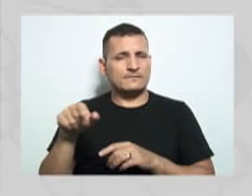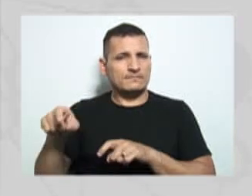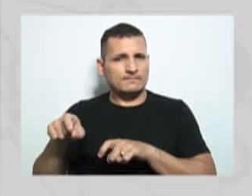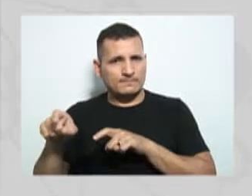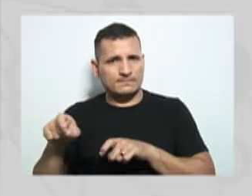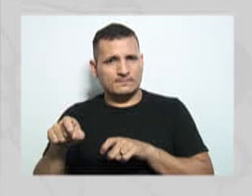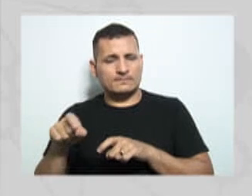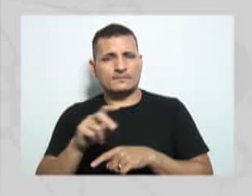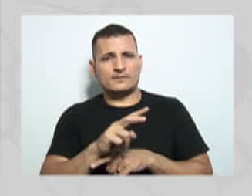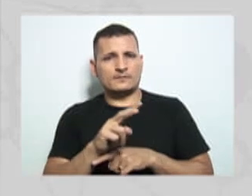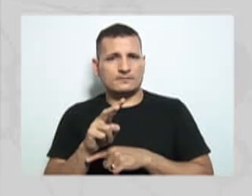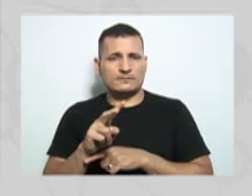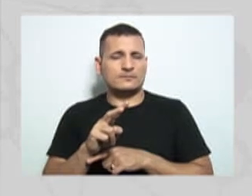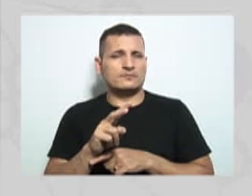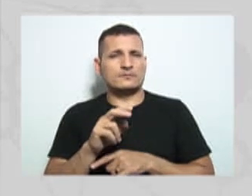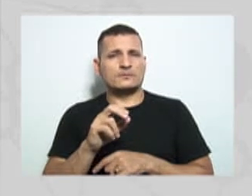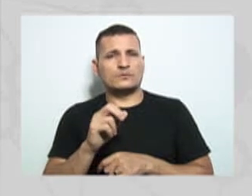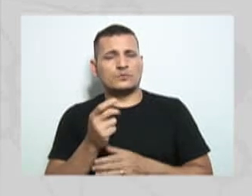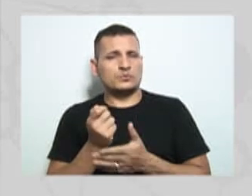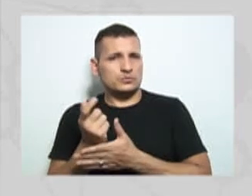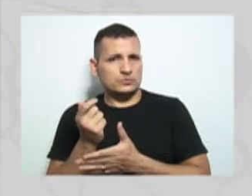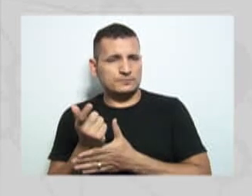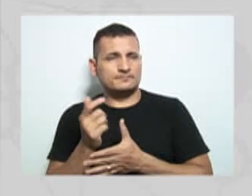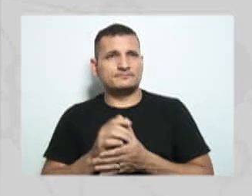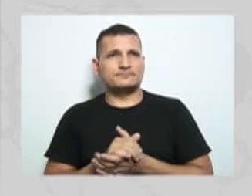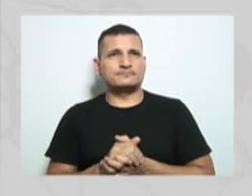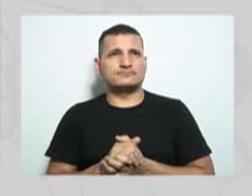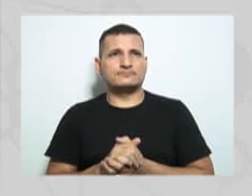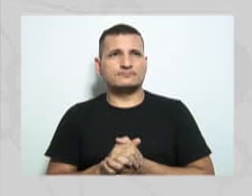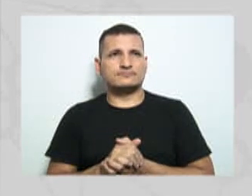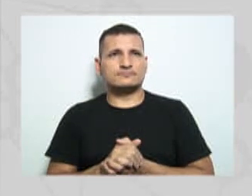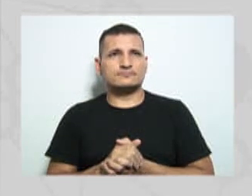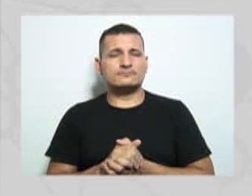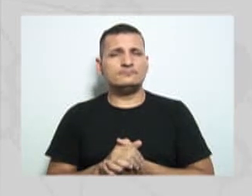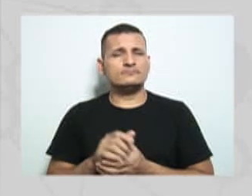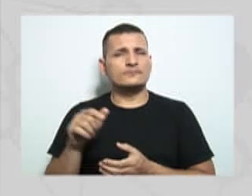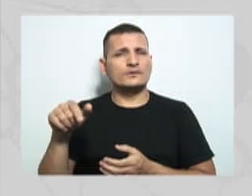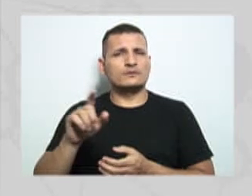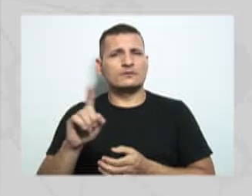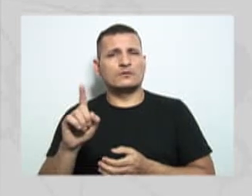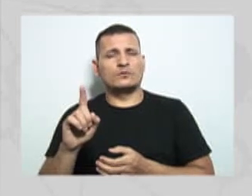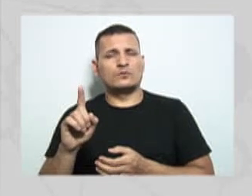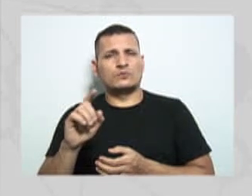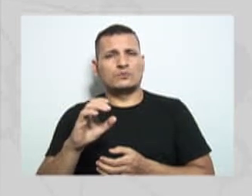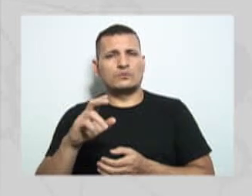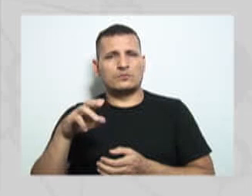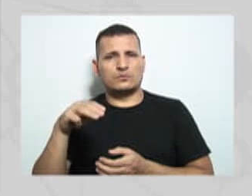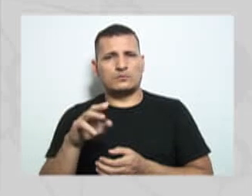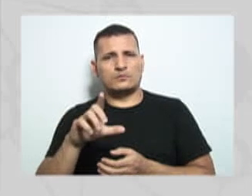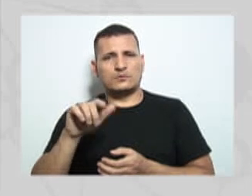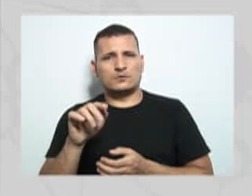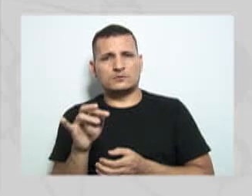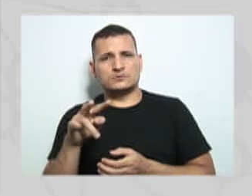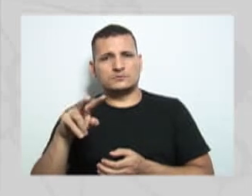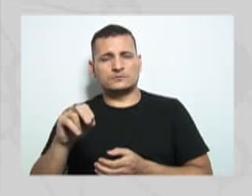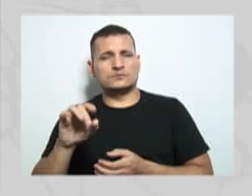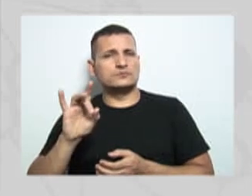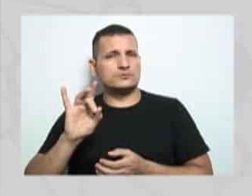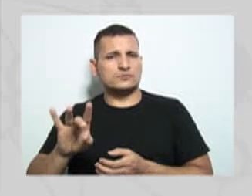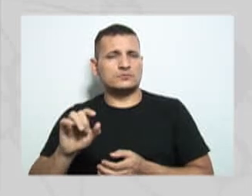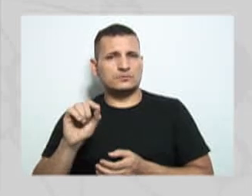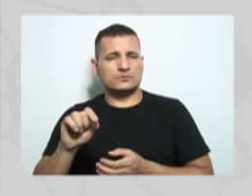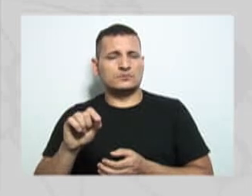de crédito e de consumo. Já aqui no não cumulativo, só se aplicará a pessoas jurídicas tributadas pelo lucro